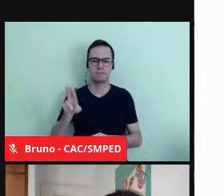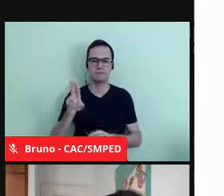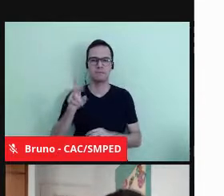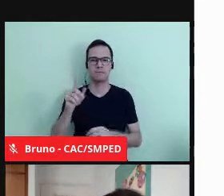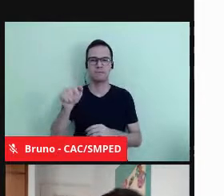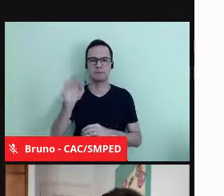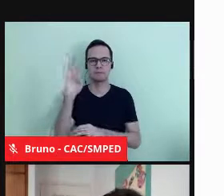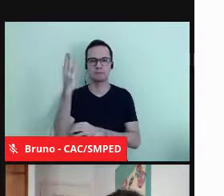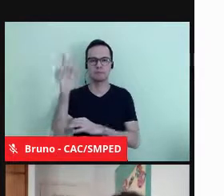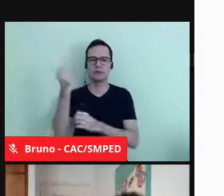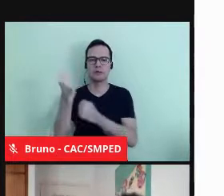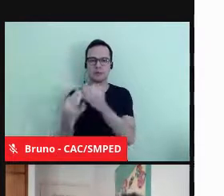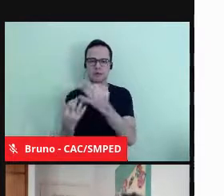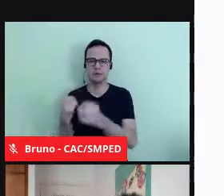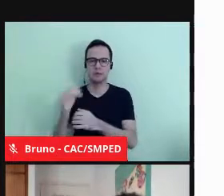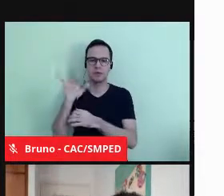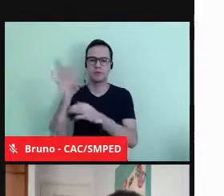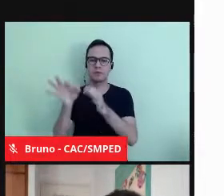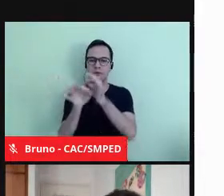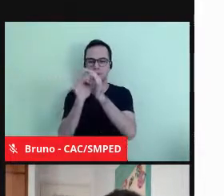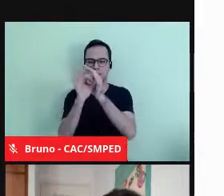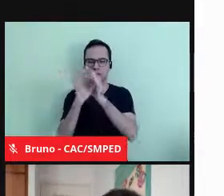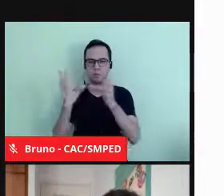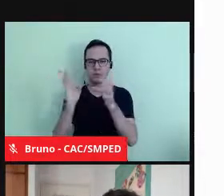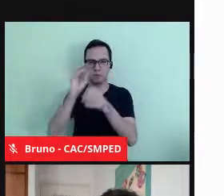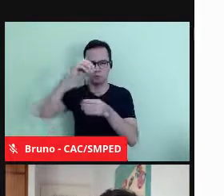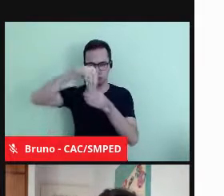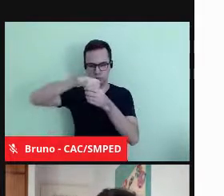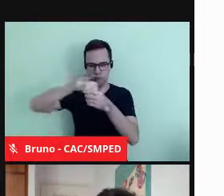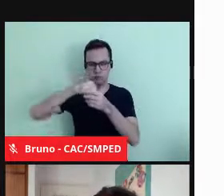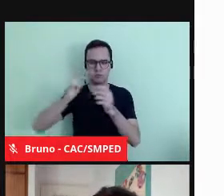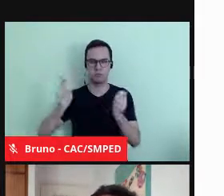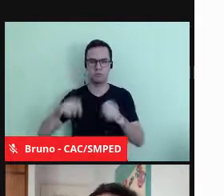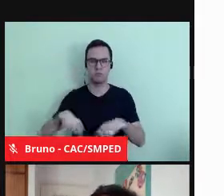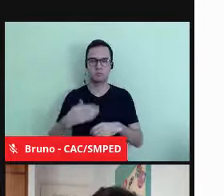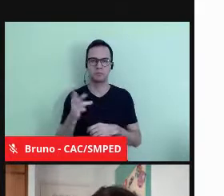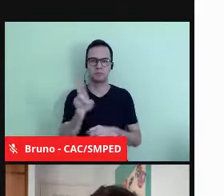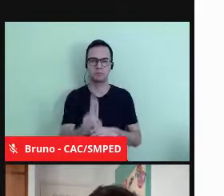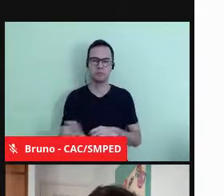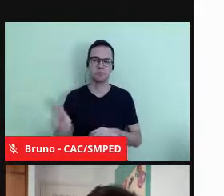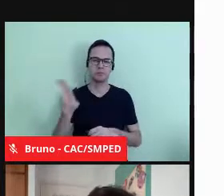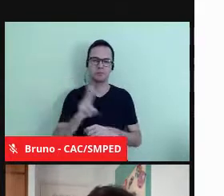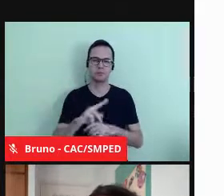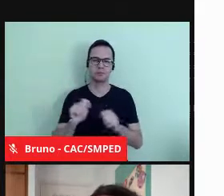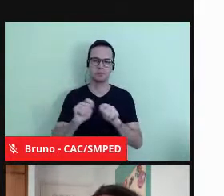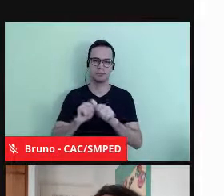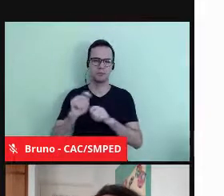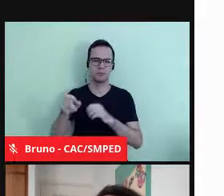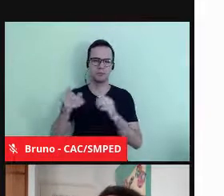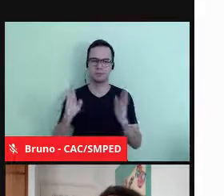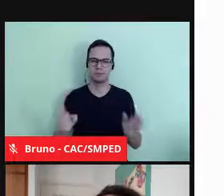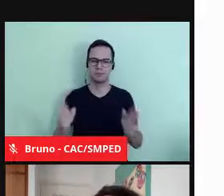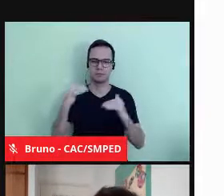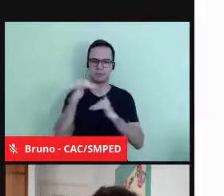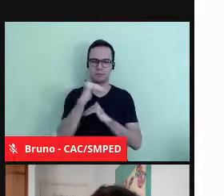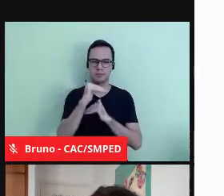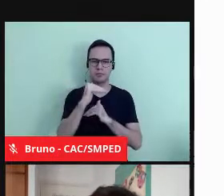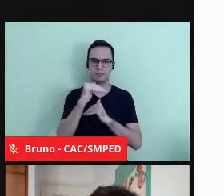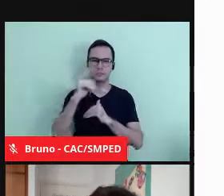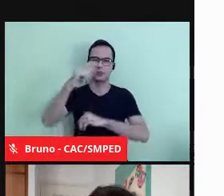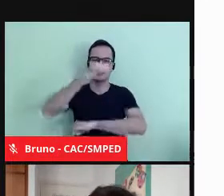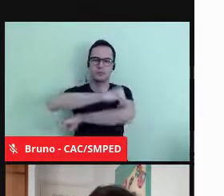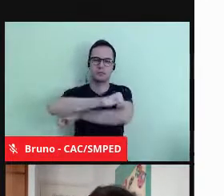ela foi queimada, mas o miolo dela a gente ainda conseguiu usar, foi usado para fazer a caixilharia, né? As